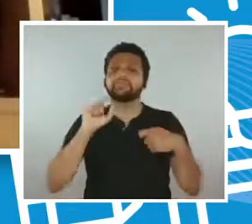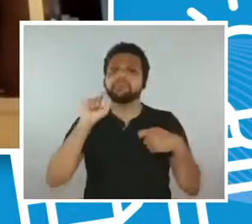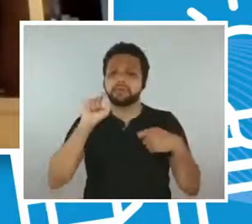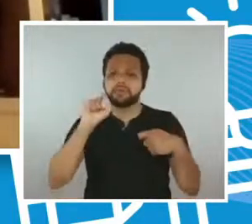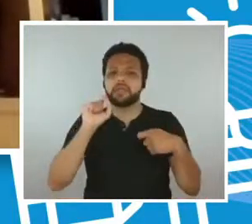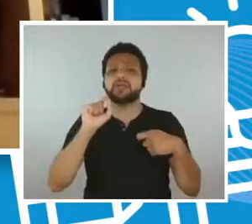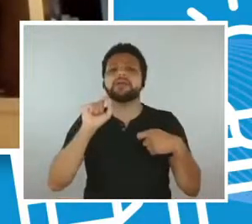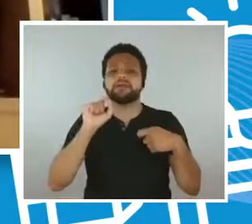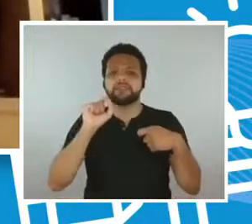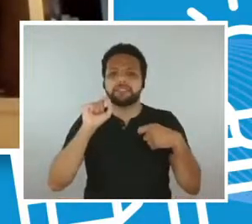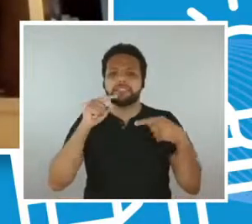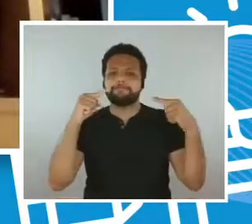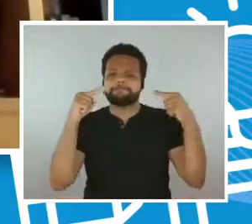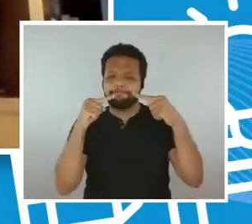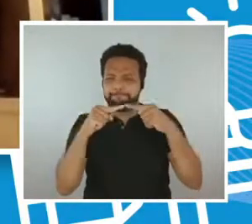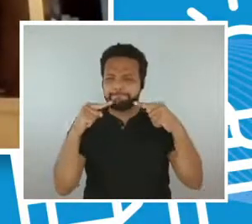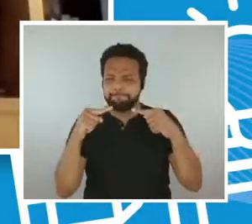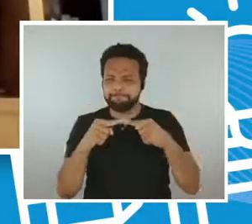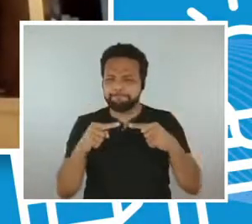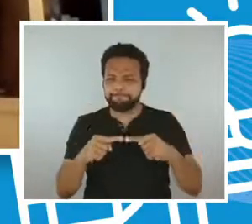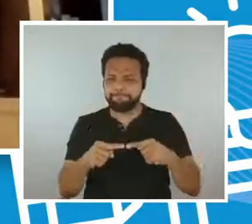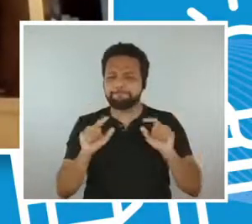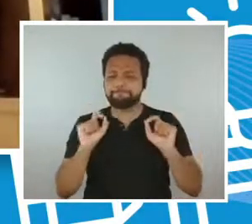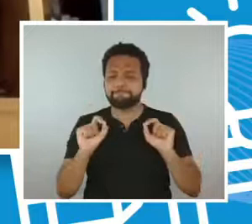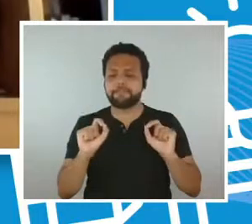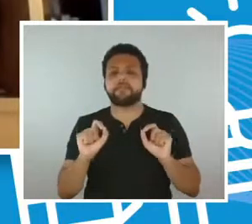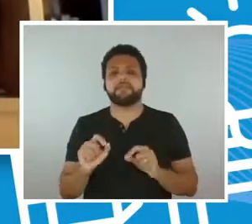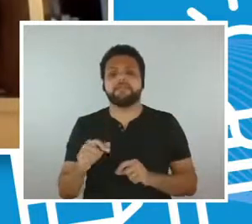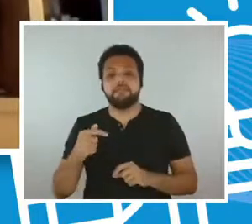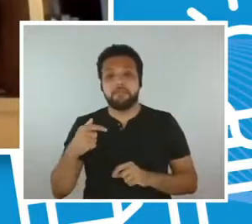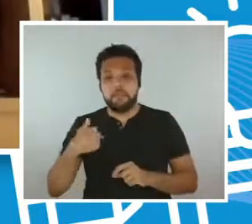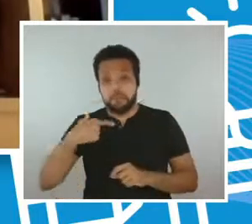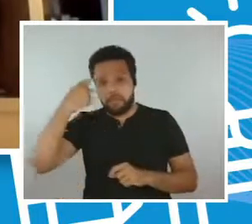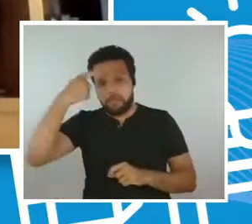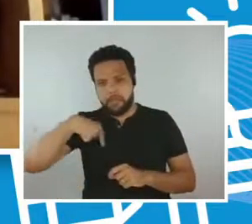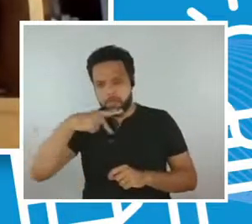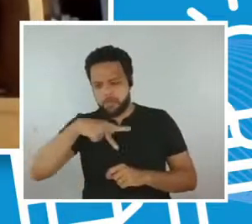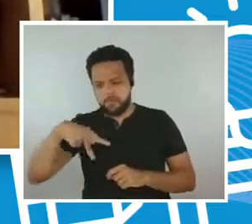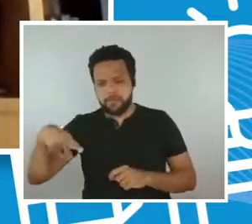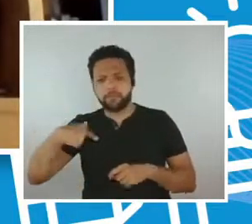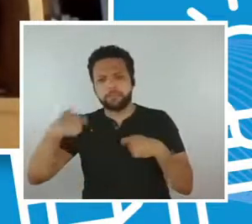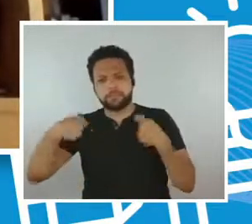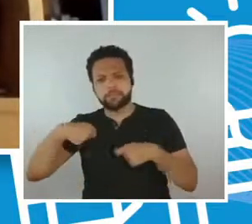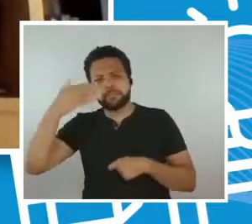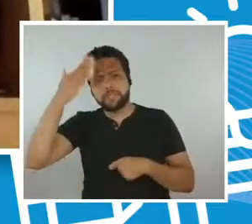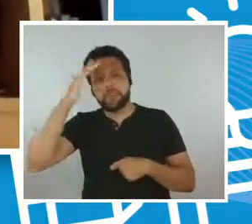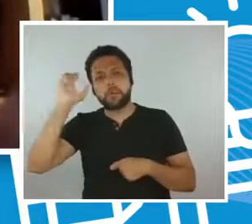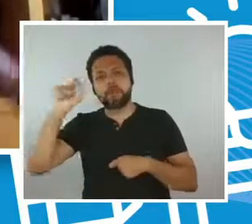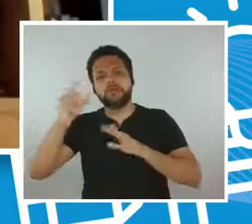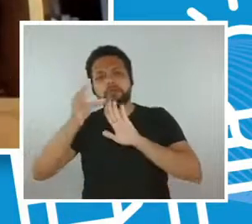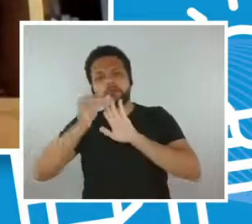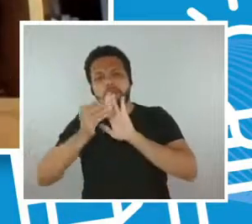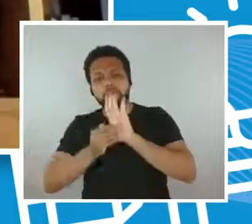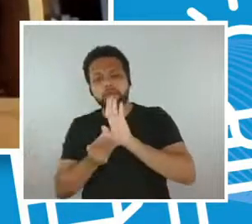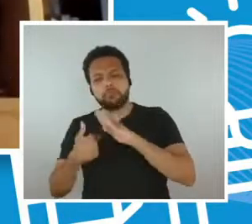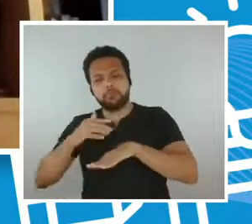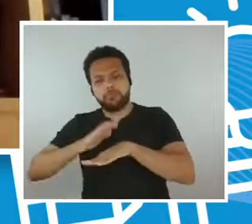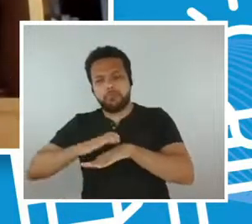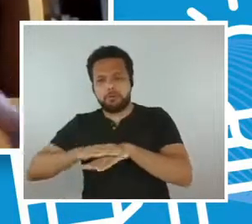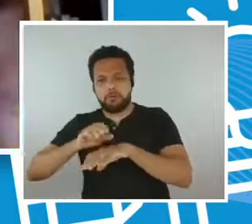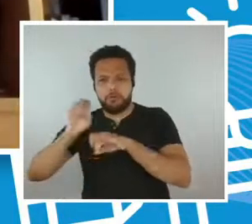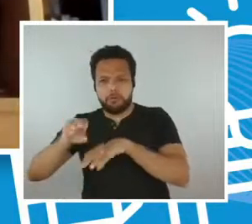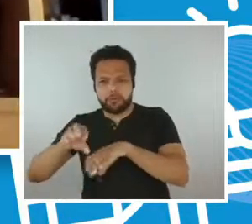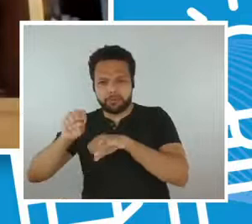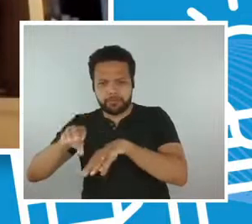vai ensinar. Então, eu estava dizendo que entre o ensino médio de 2022, nós temos o ensino médio